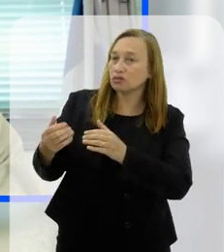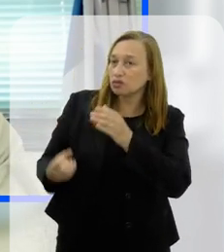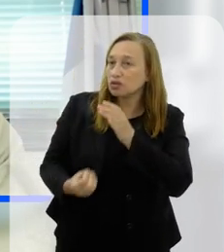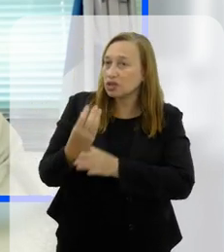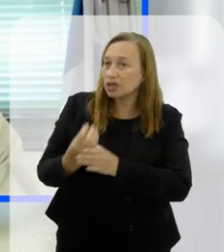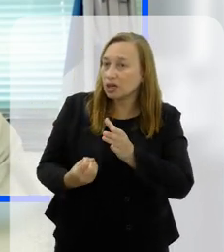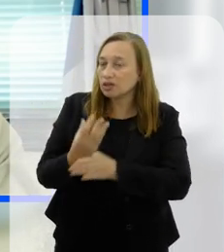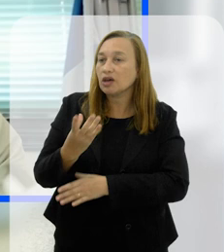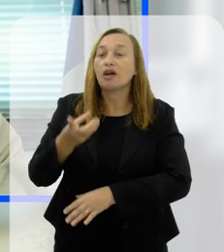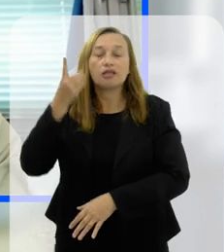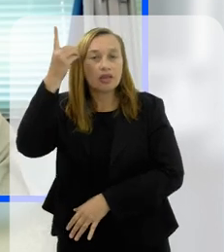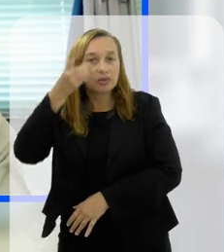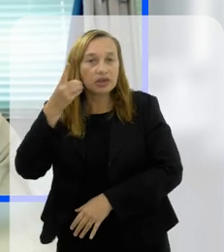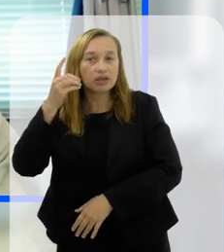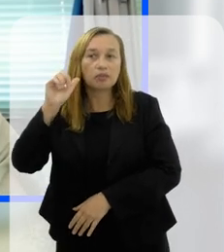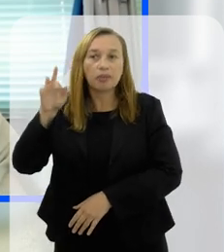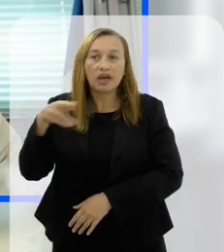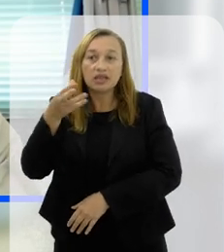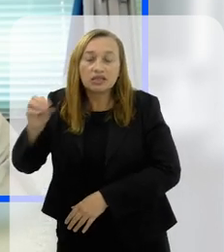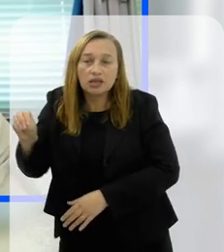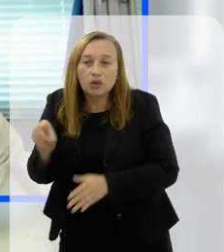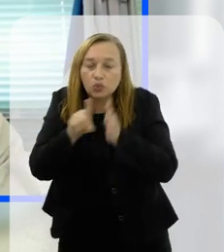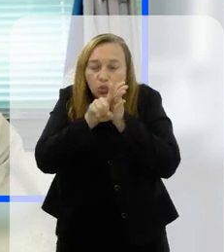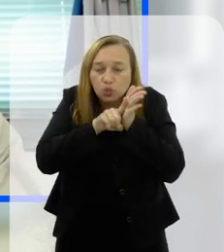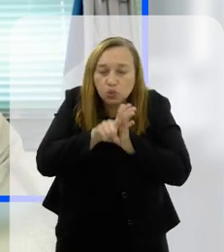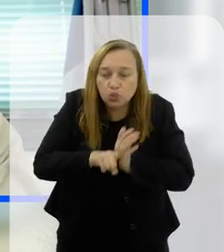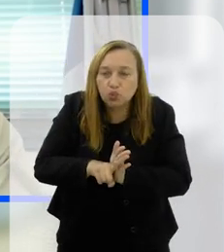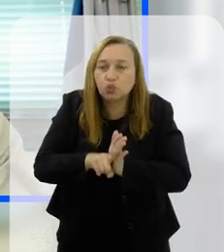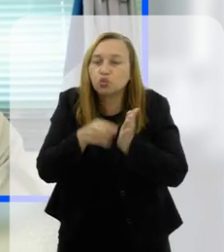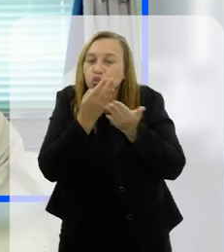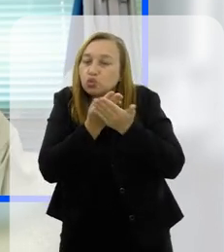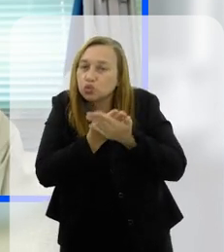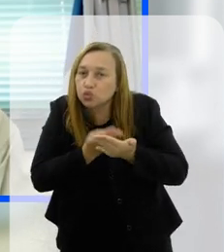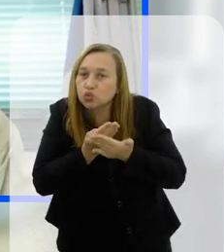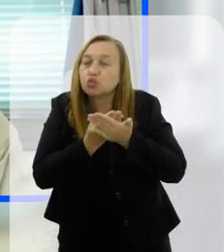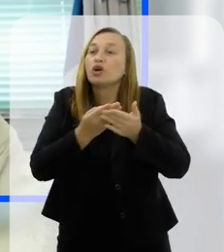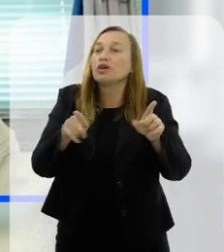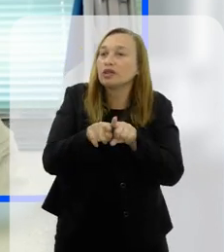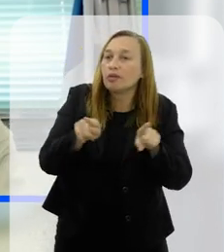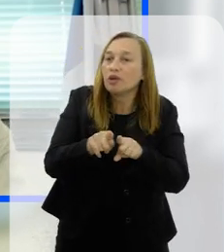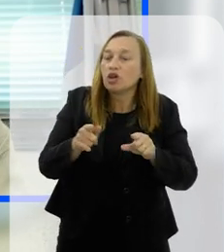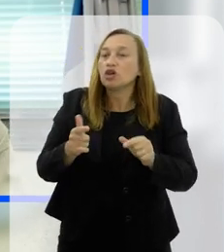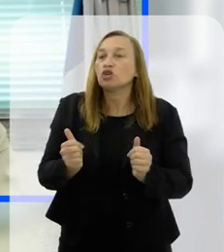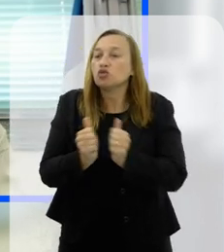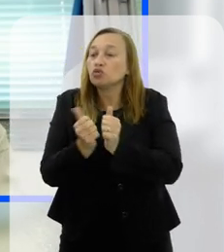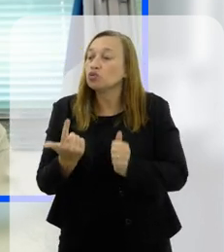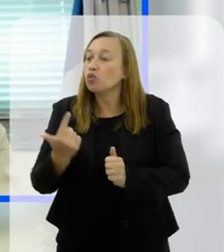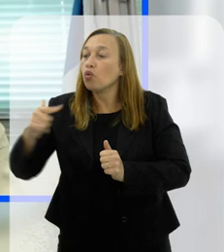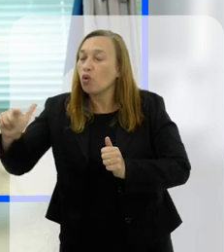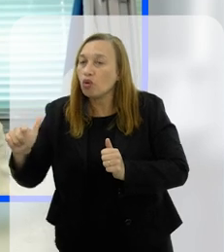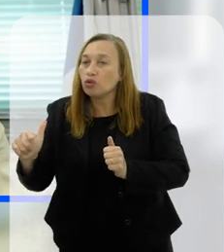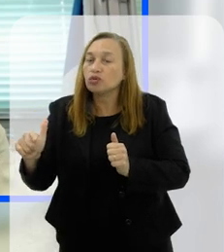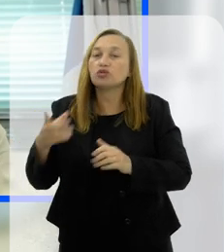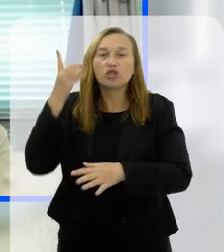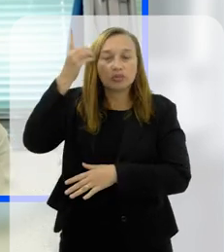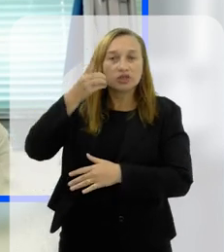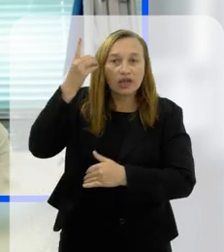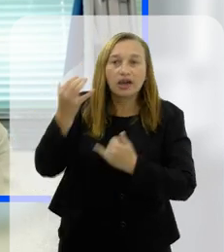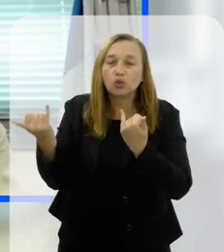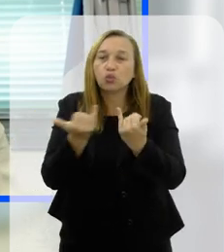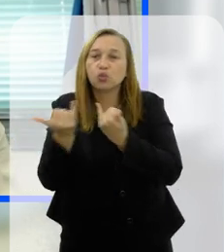que o deputado brasão tá tá rascunhando aí né e eh também junto com outros deputados e tudo